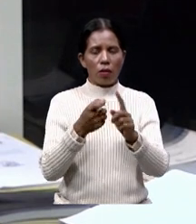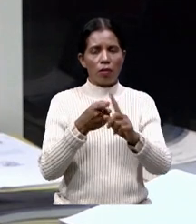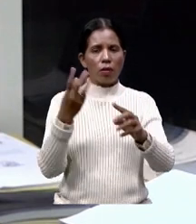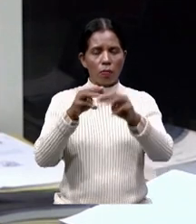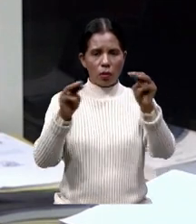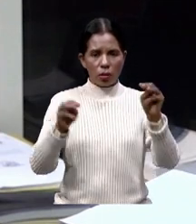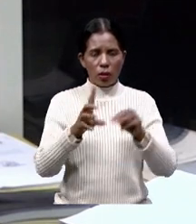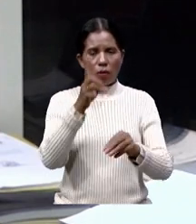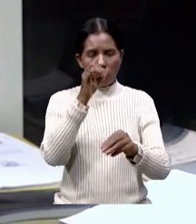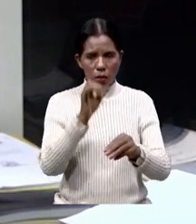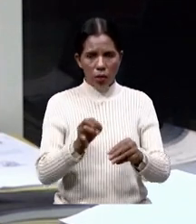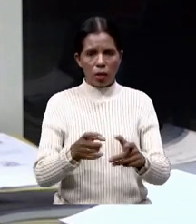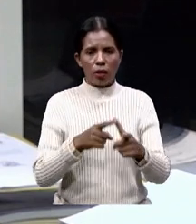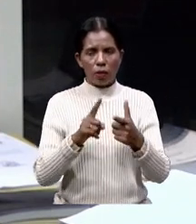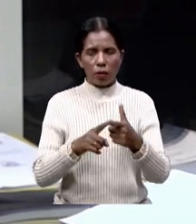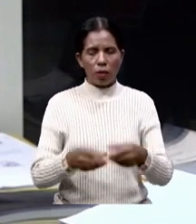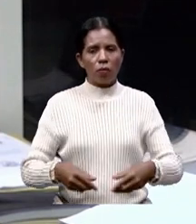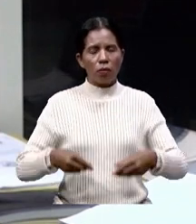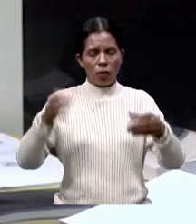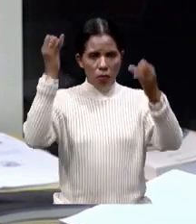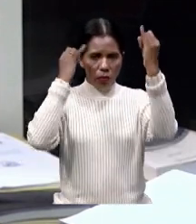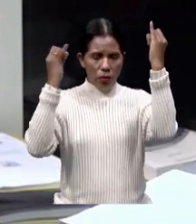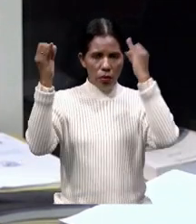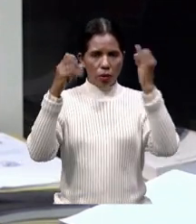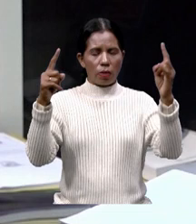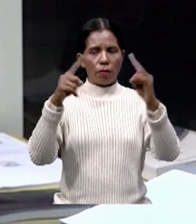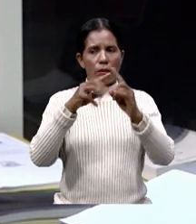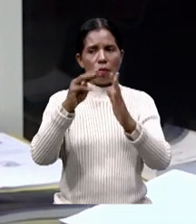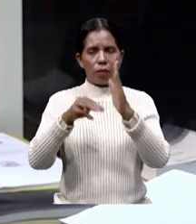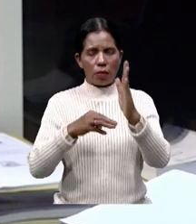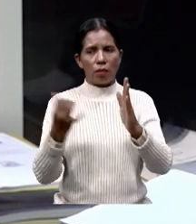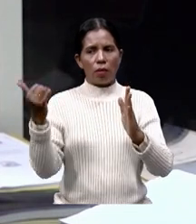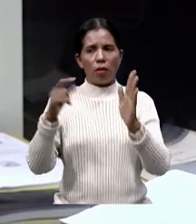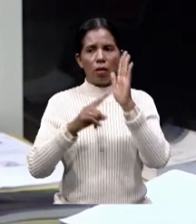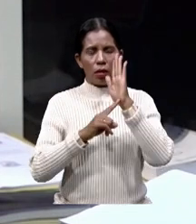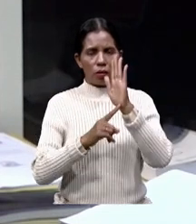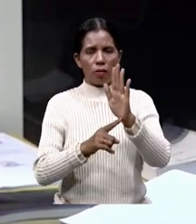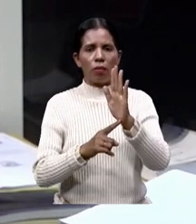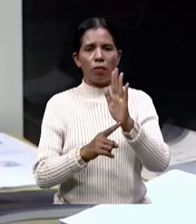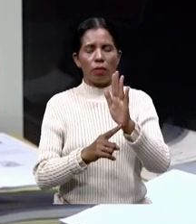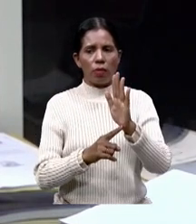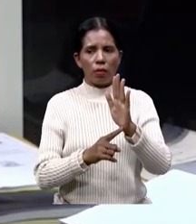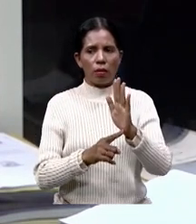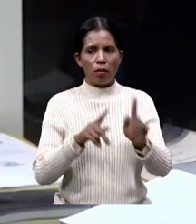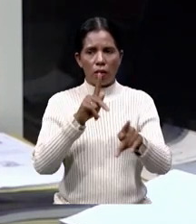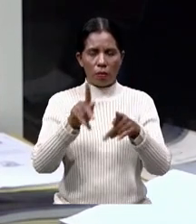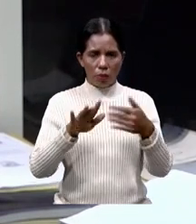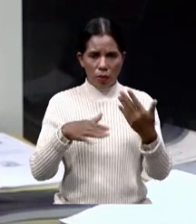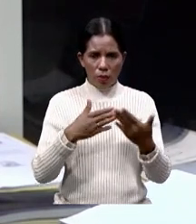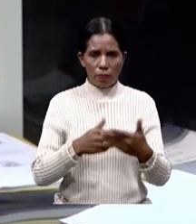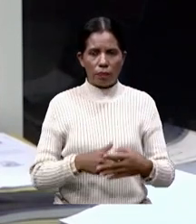municipio dili foi informação ba media pa vedi fosa i ba itene comunità di sira